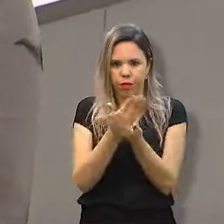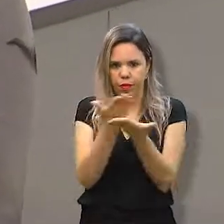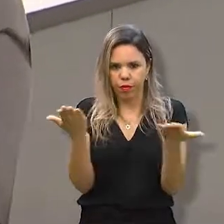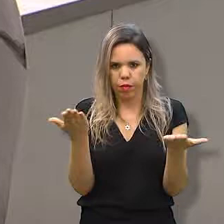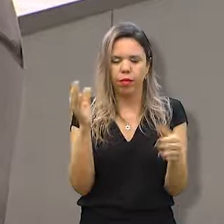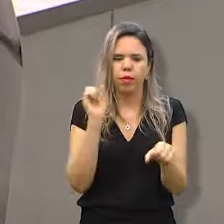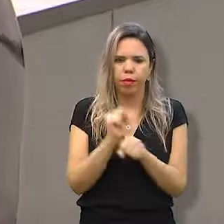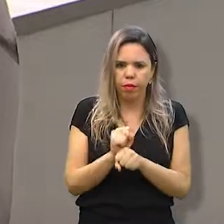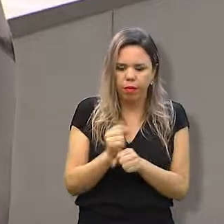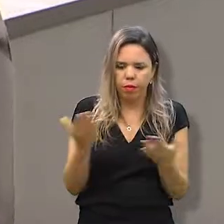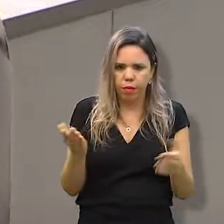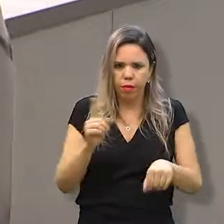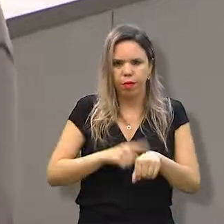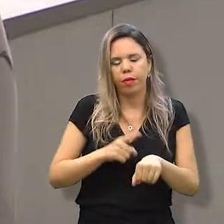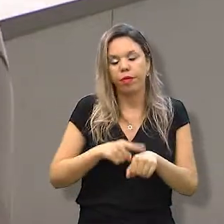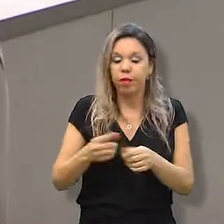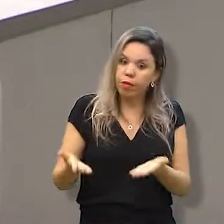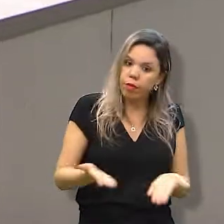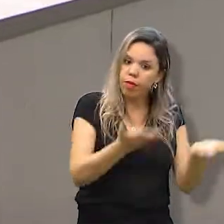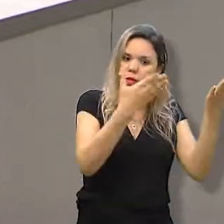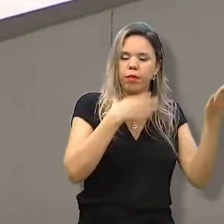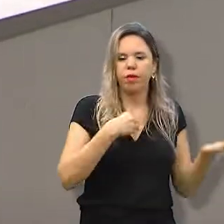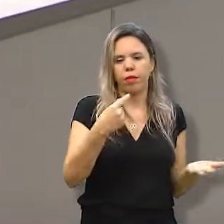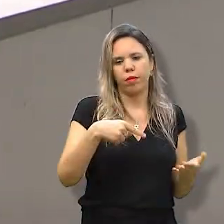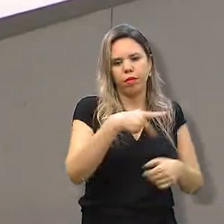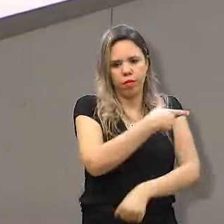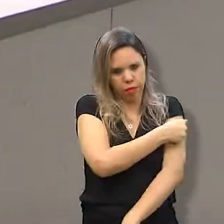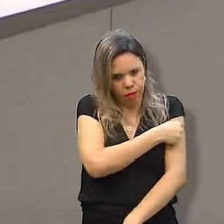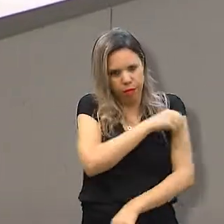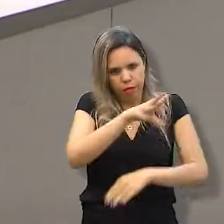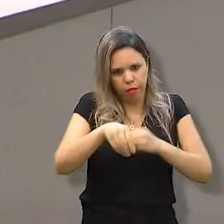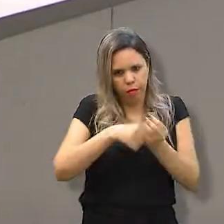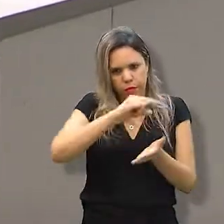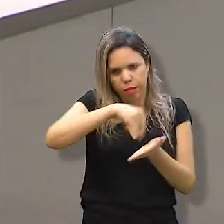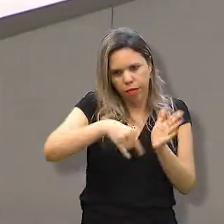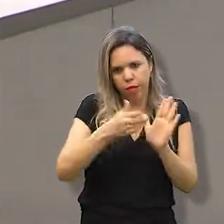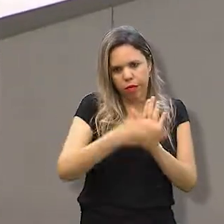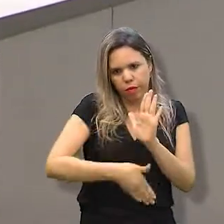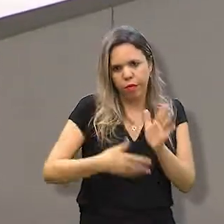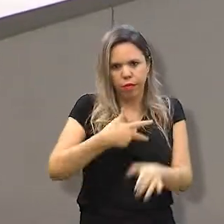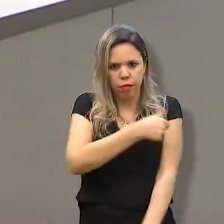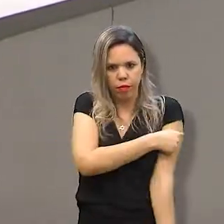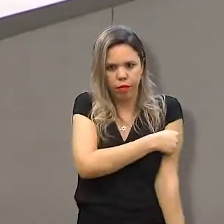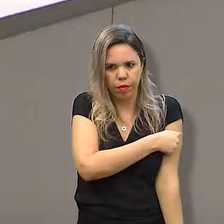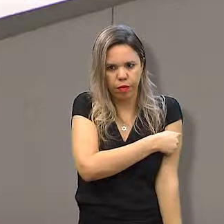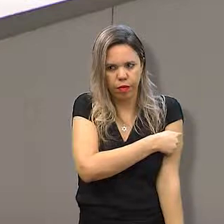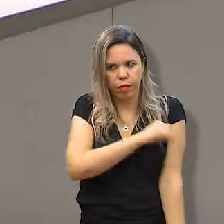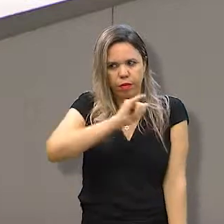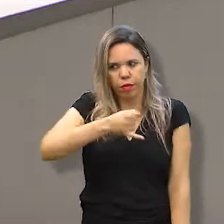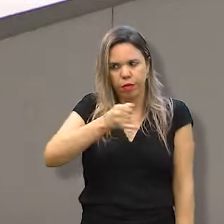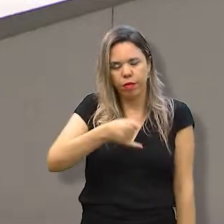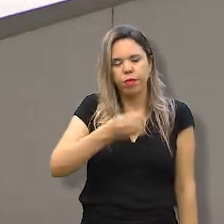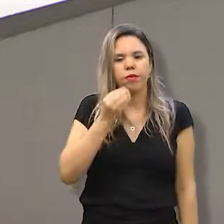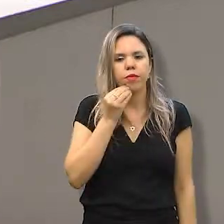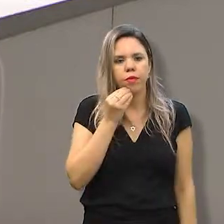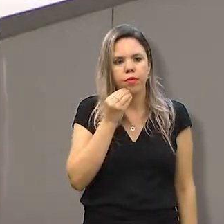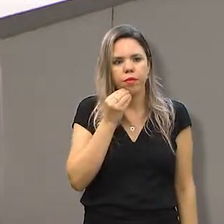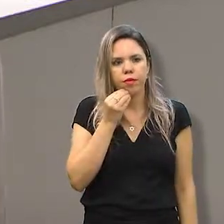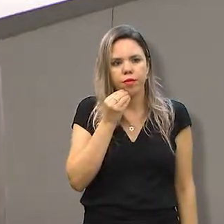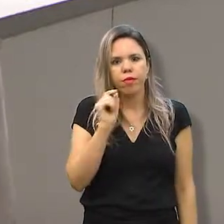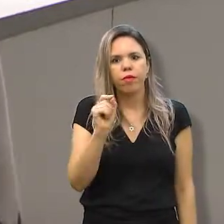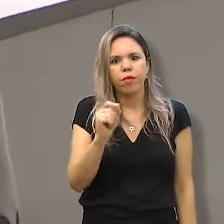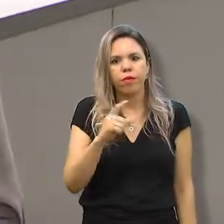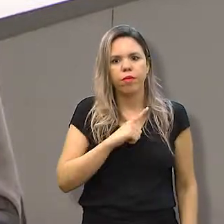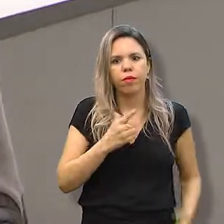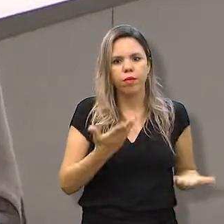mas parem um pouco nesse momento e levem as crianças para atualizar a carteira de vacinação aproveitar